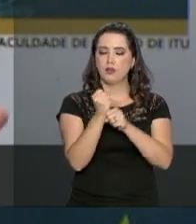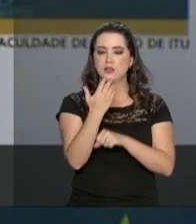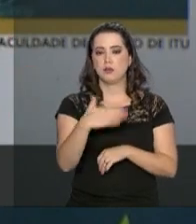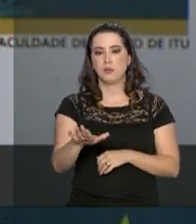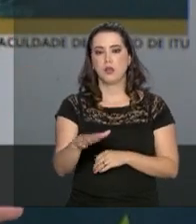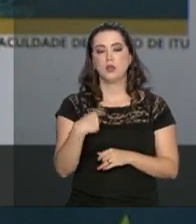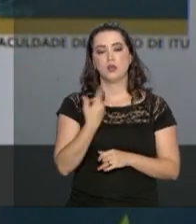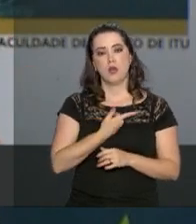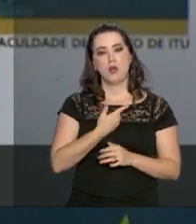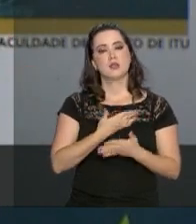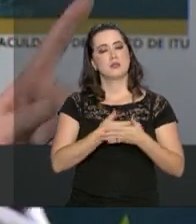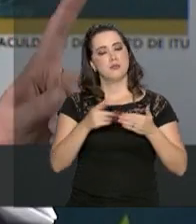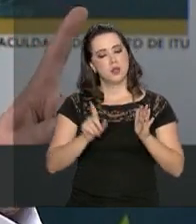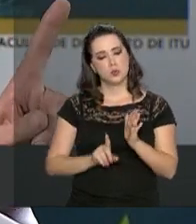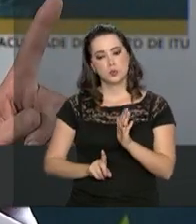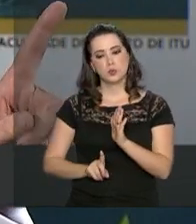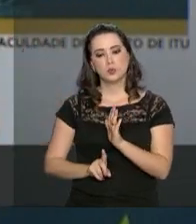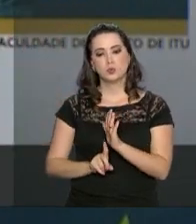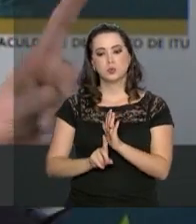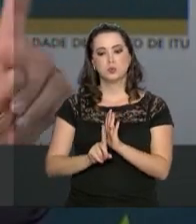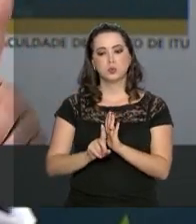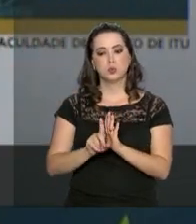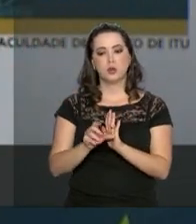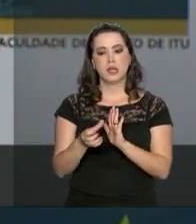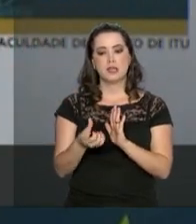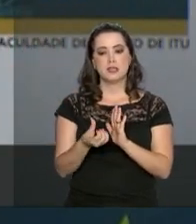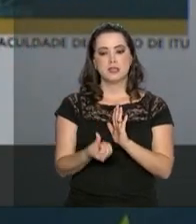produto interno bruto